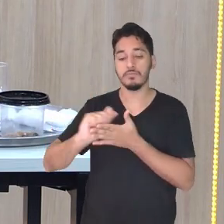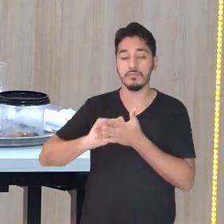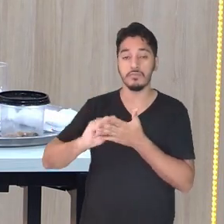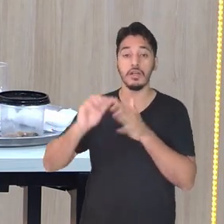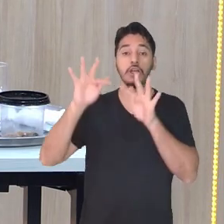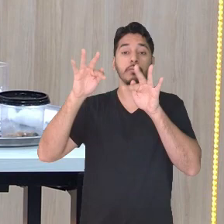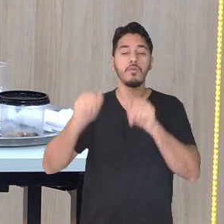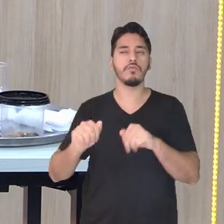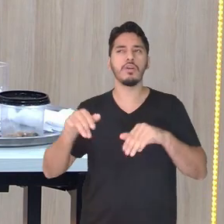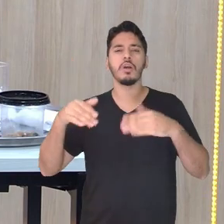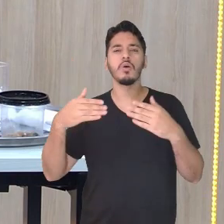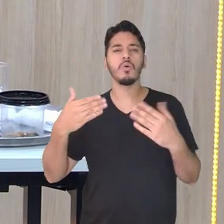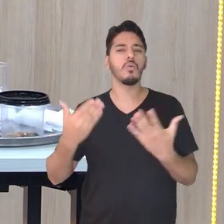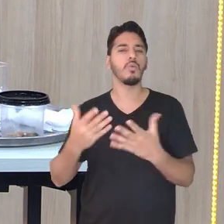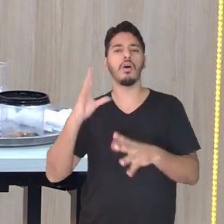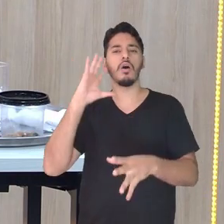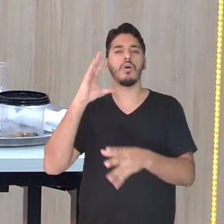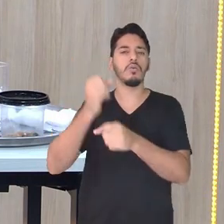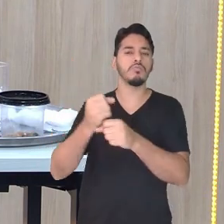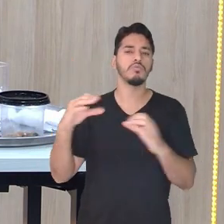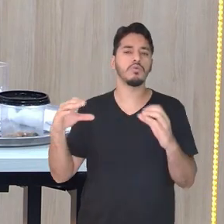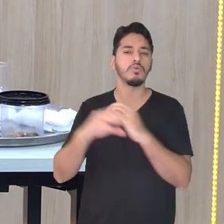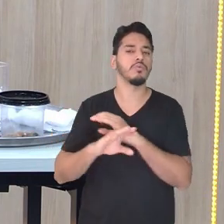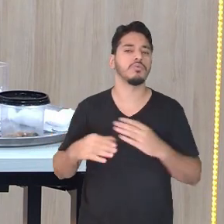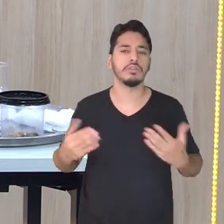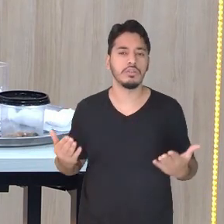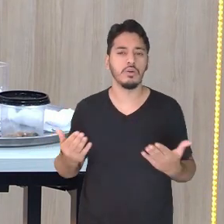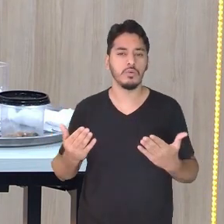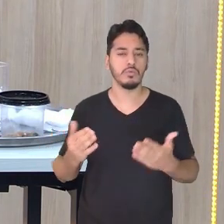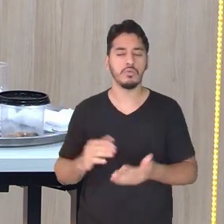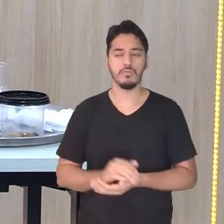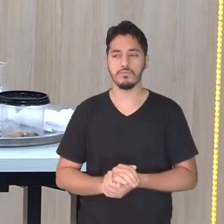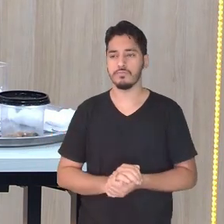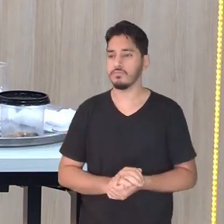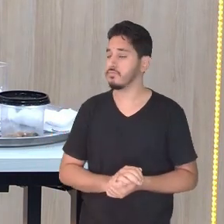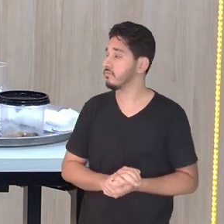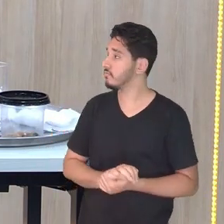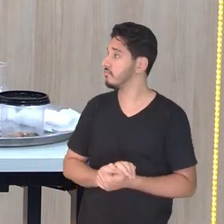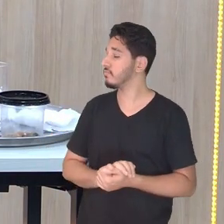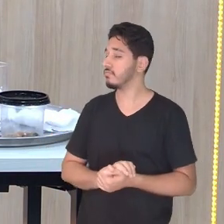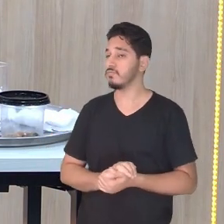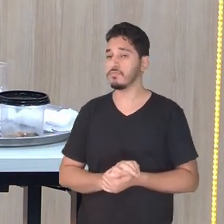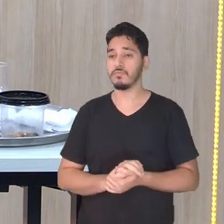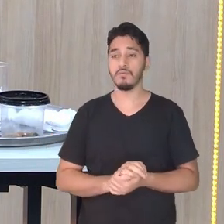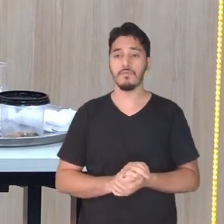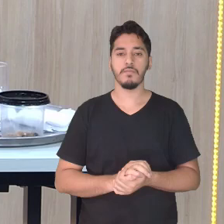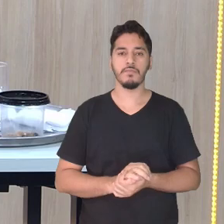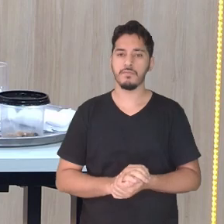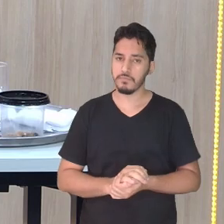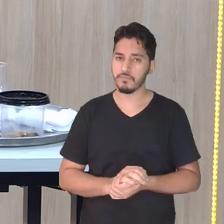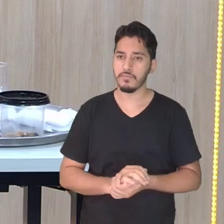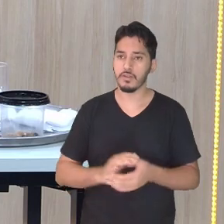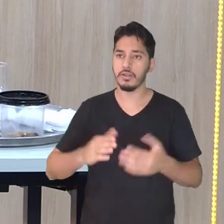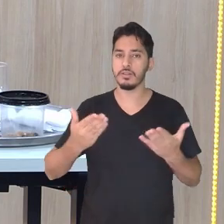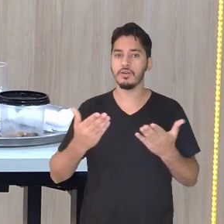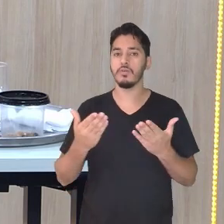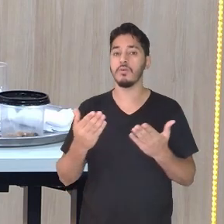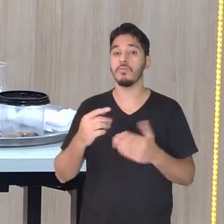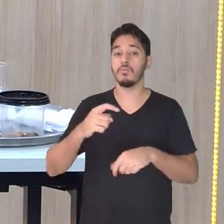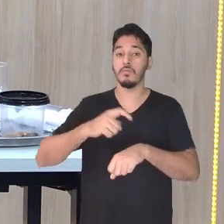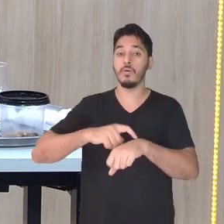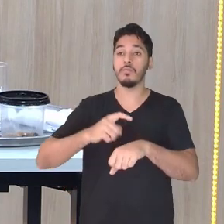a que conclusão vocês chegaram a respeito da experiência. Então, que será a hora